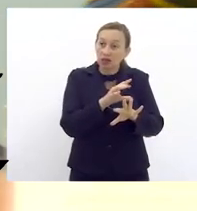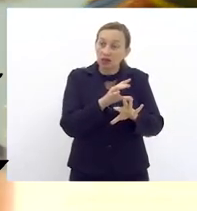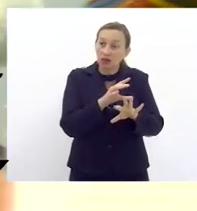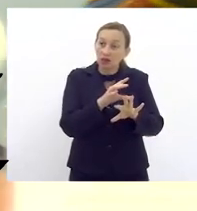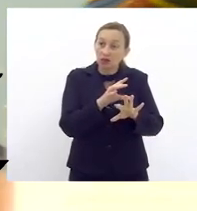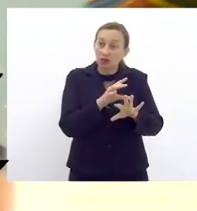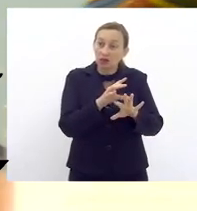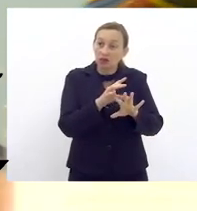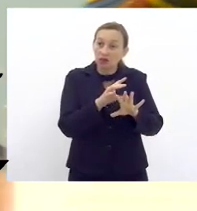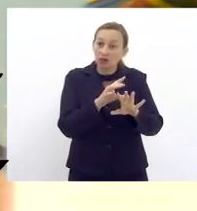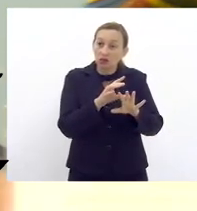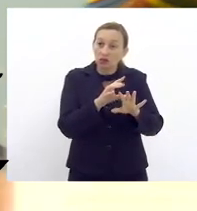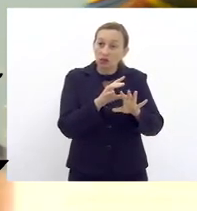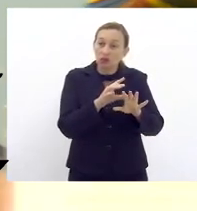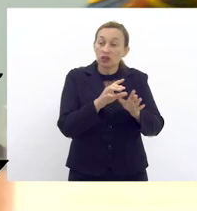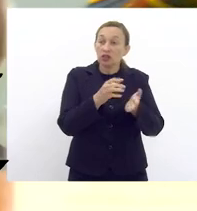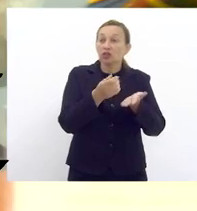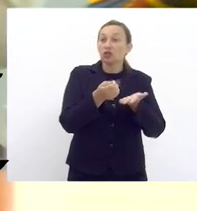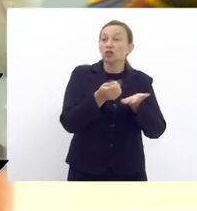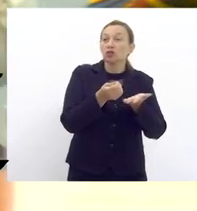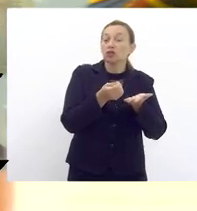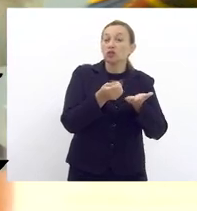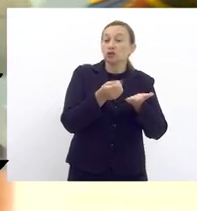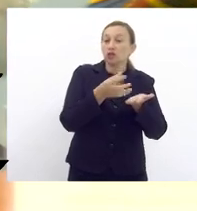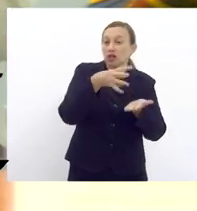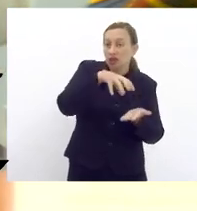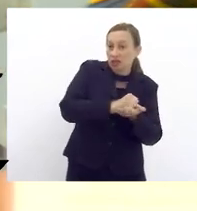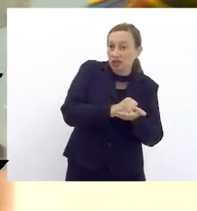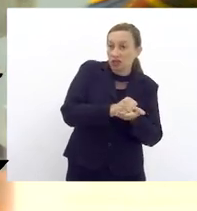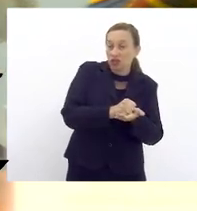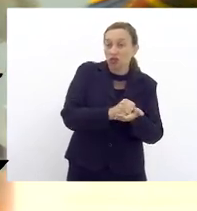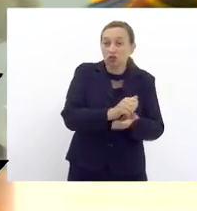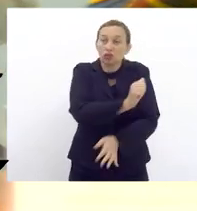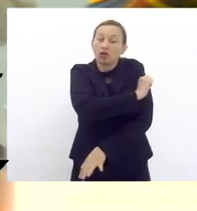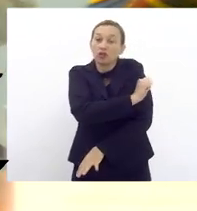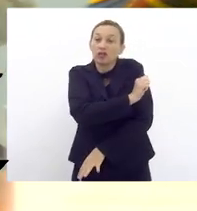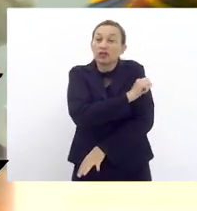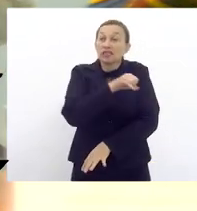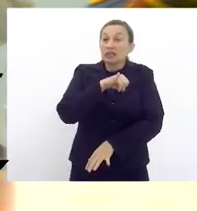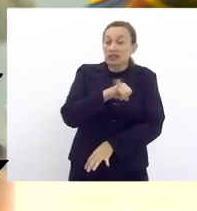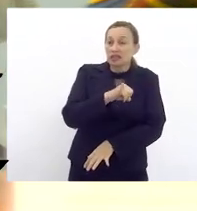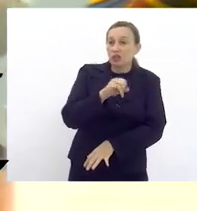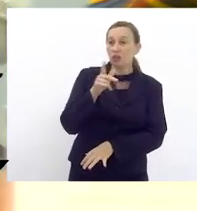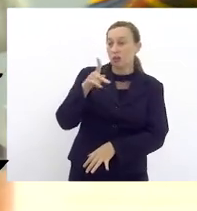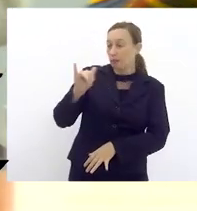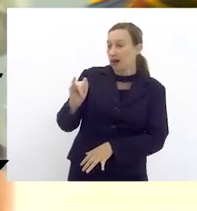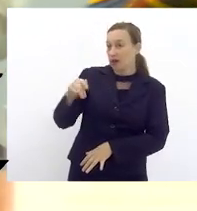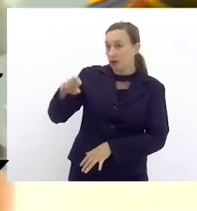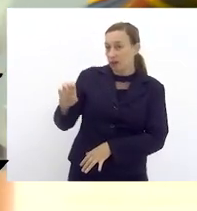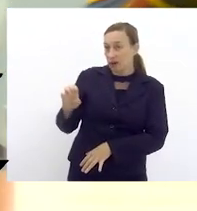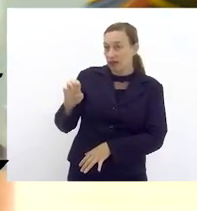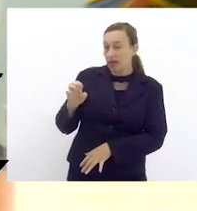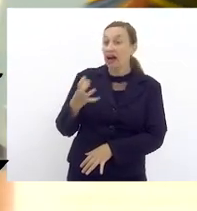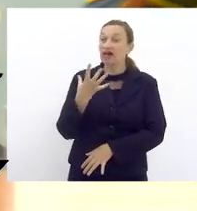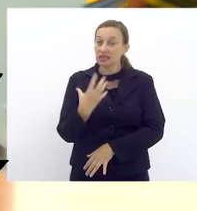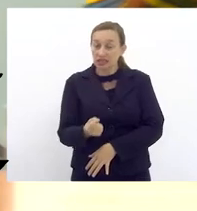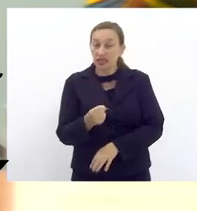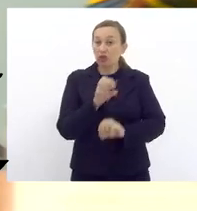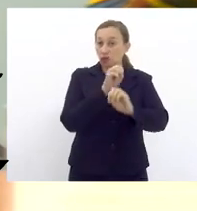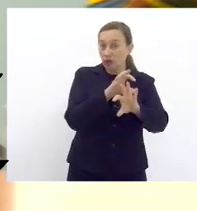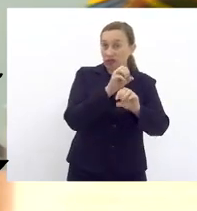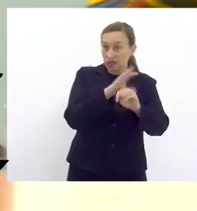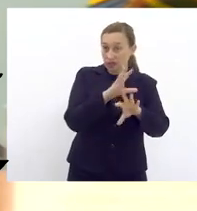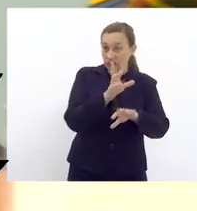colocar no ato da inscrição do aluno se o pai e a mãe opta por ensino religioso E caso o pai e a mãe